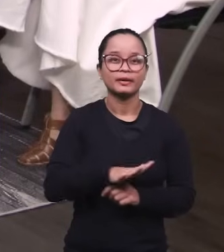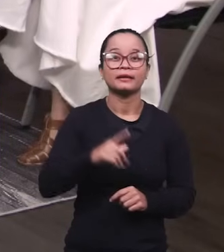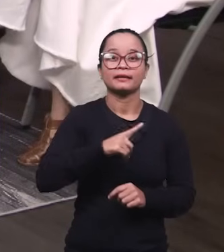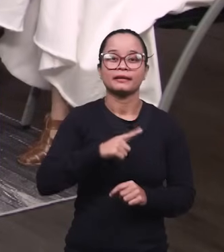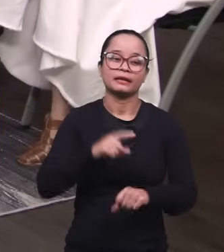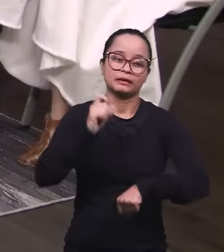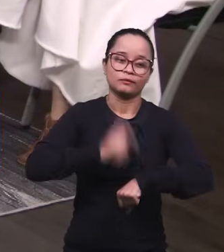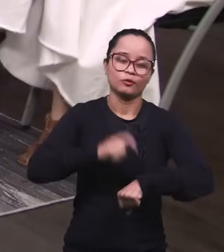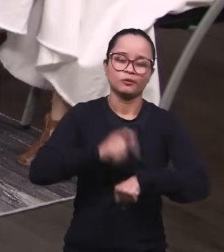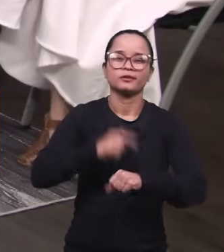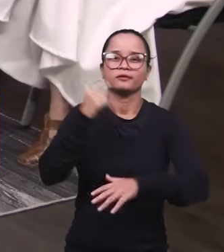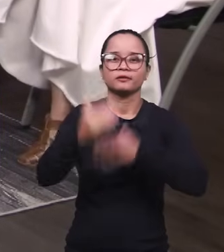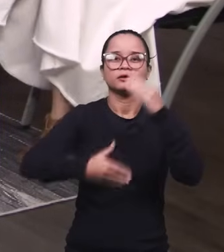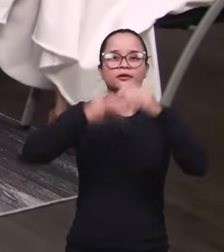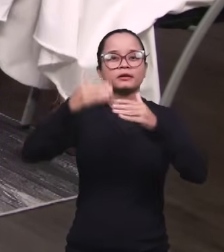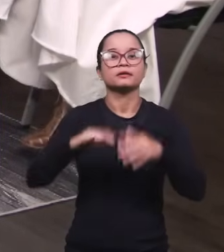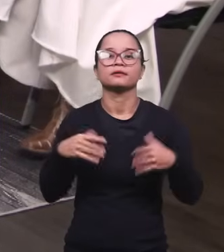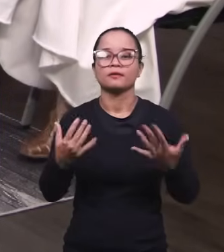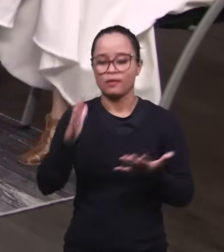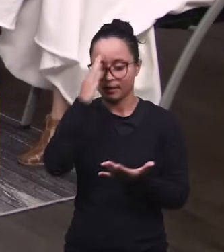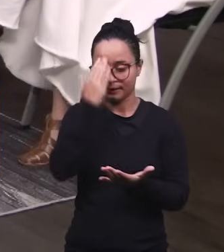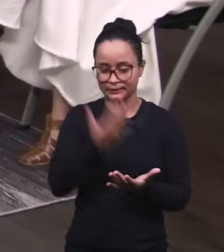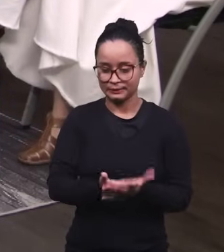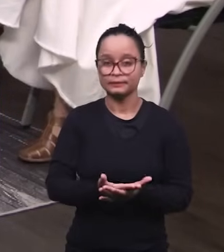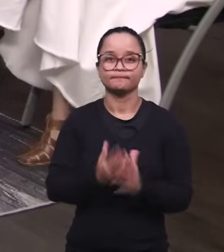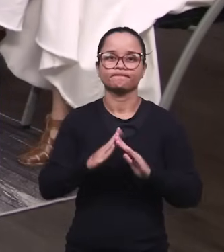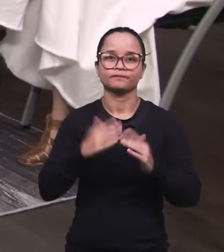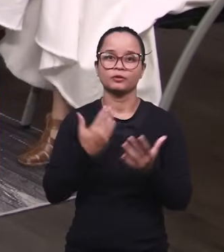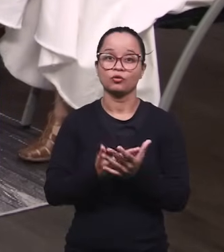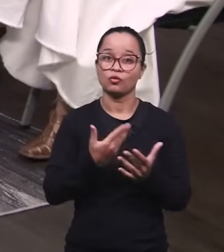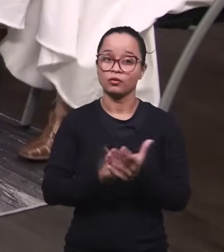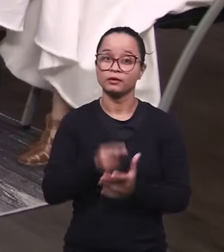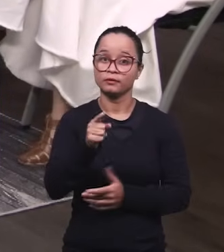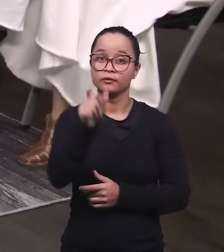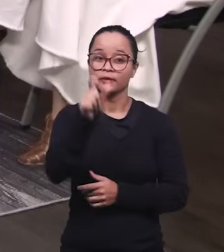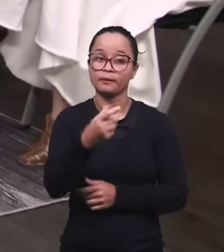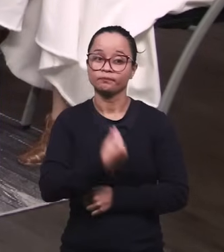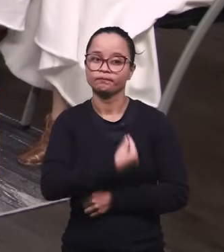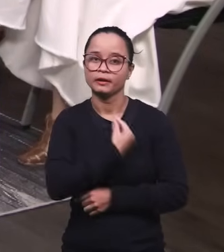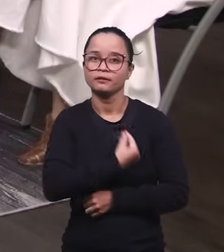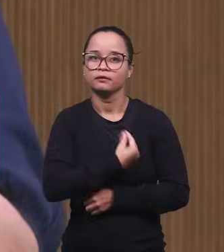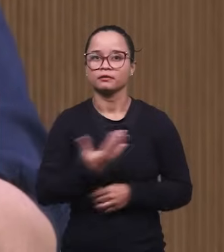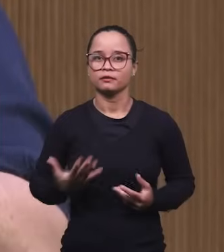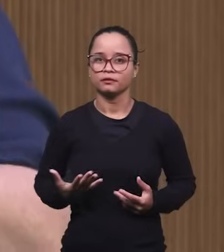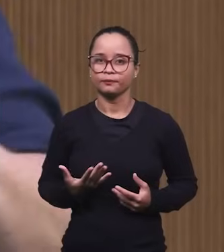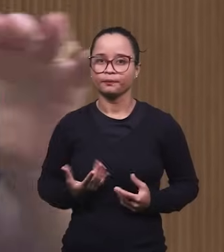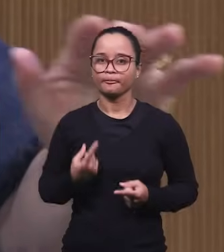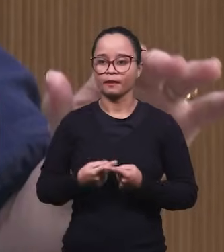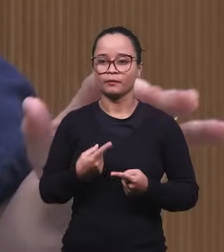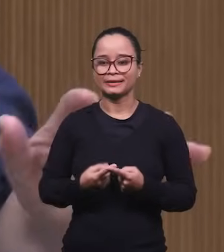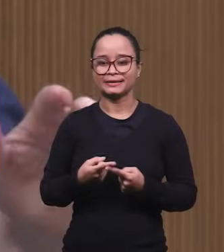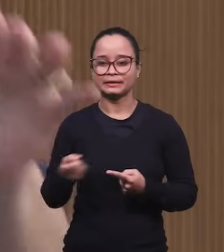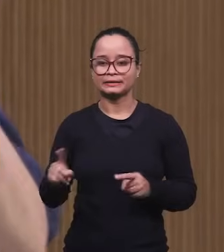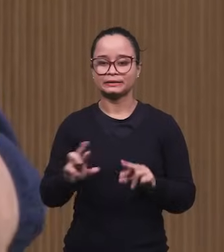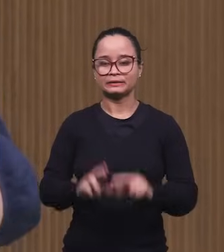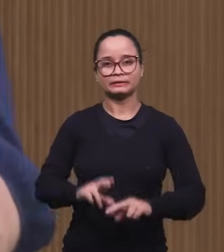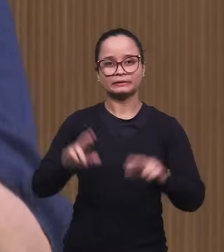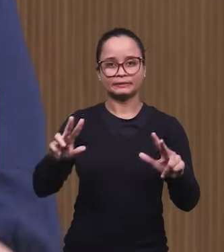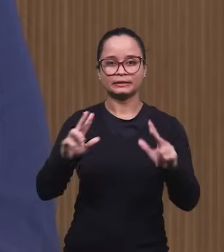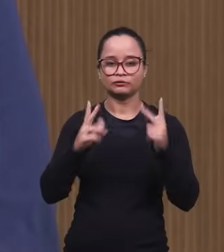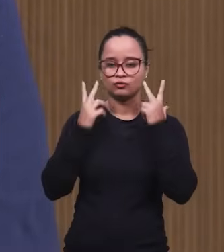né? Cada um tem. E, assim, confiar na escola que o seu filho está. Então, se houver qualquer coisa fora do